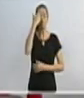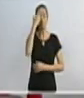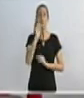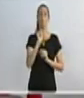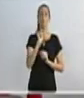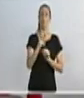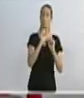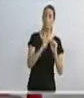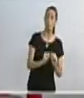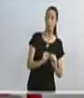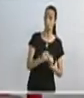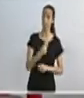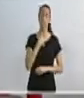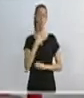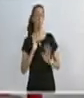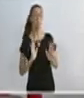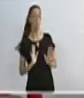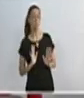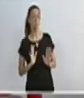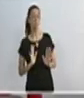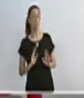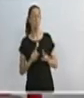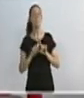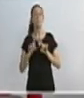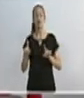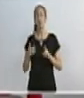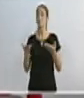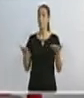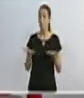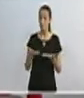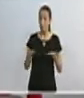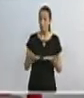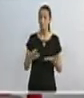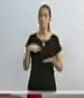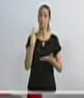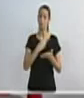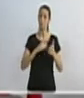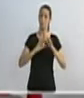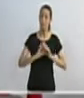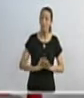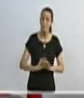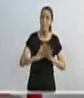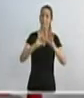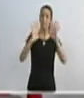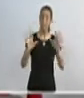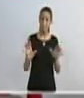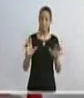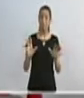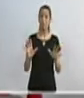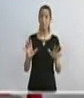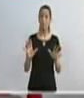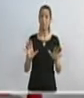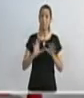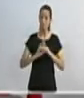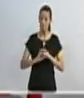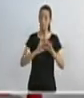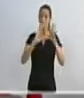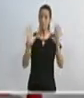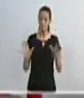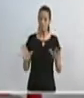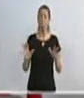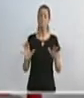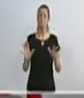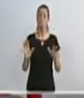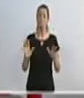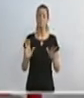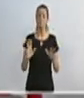fazer. Mas as atividades que nós hoje licenciamos, elas são o quê? Além daquelas